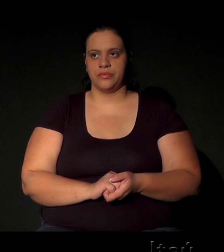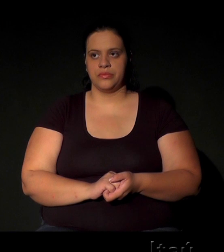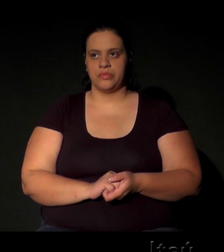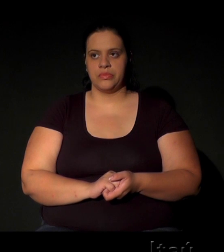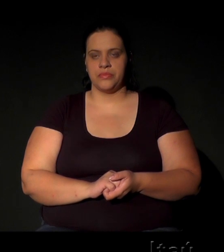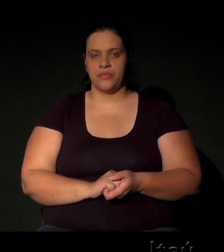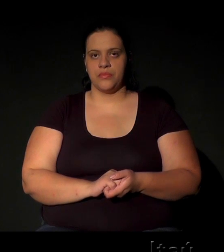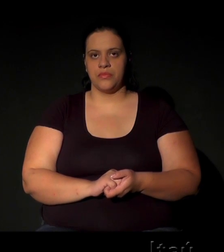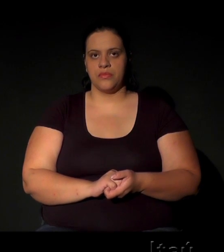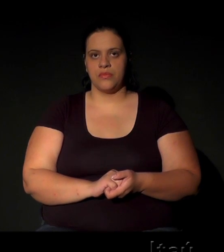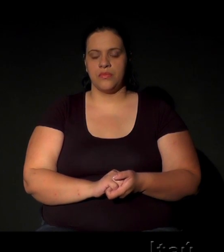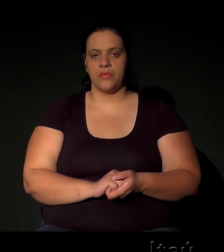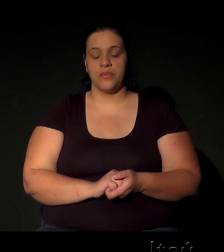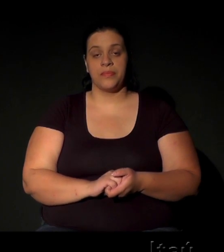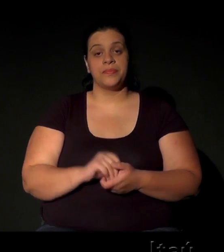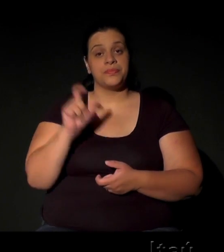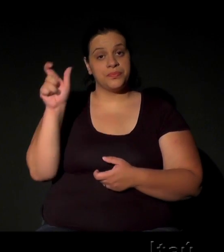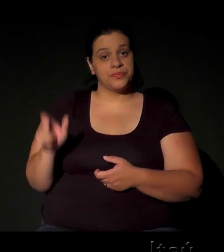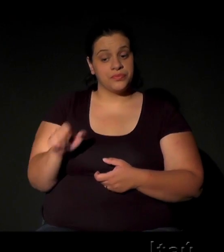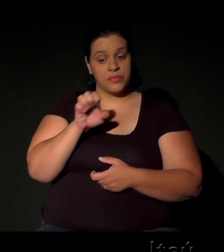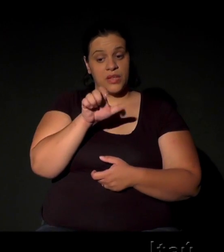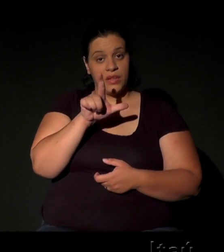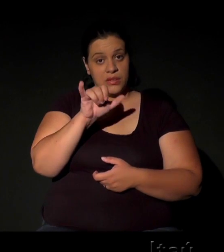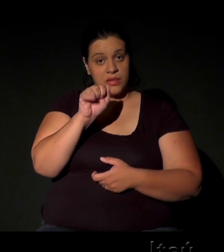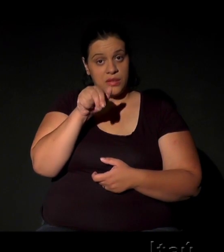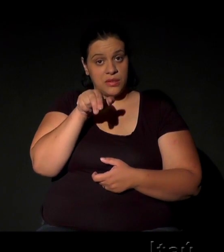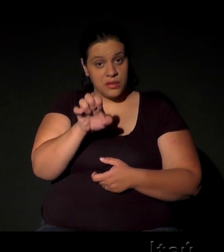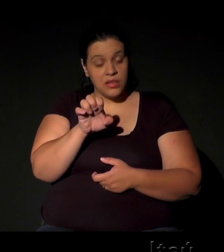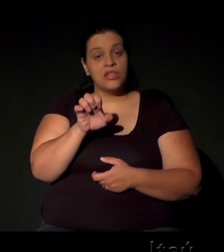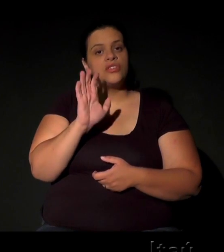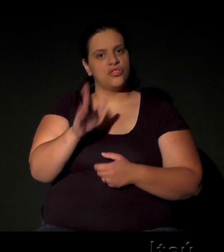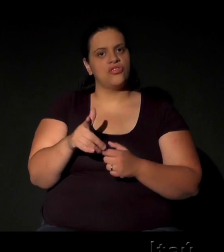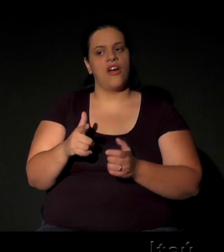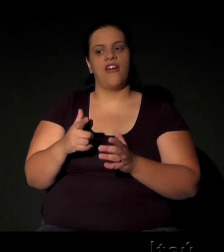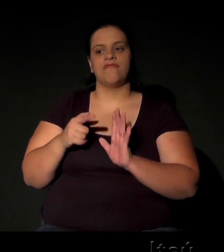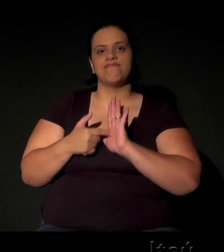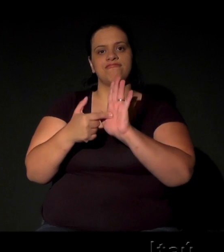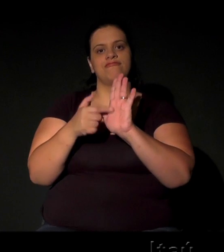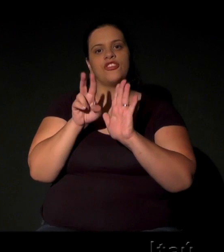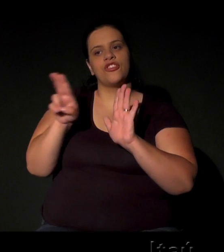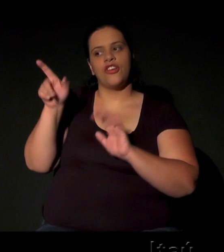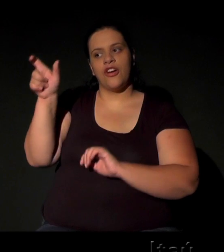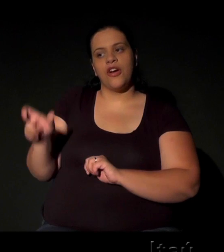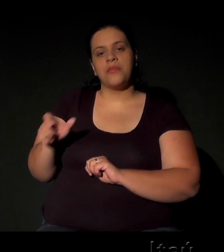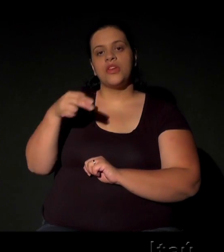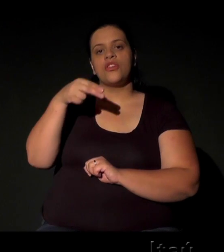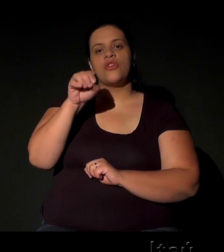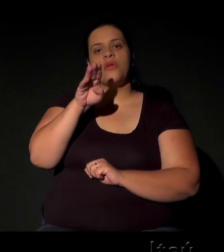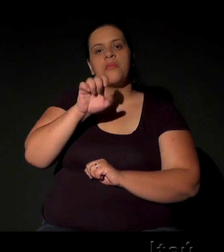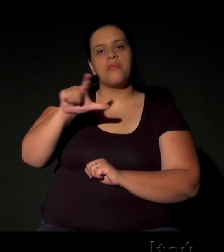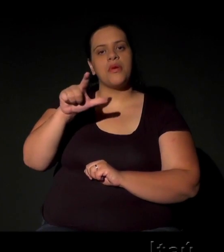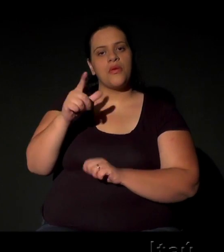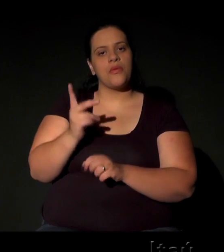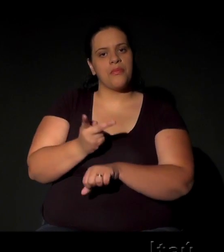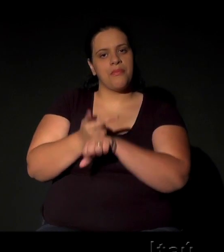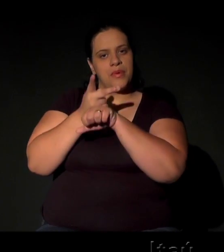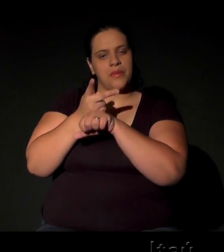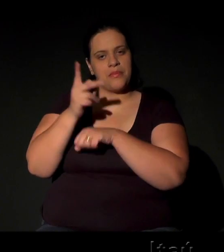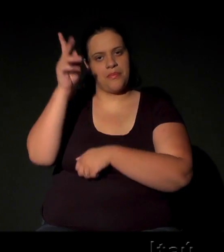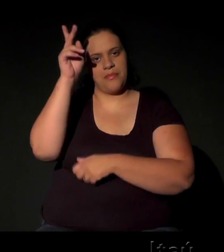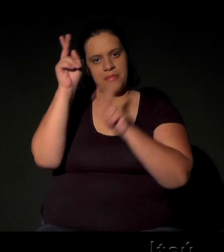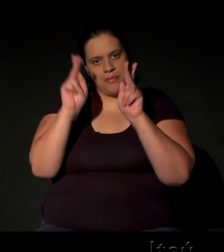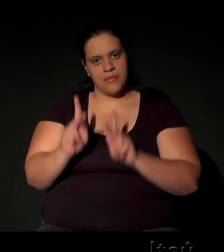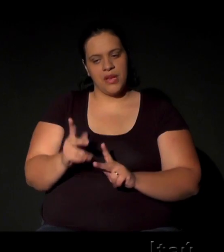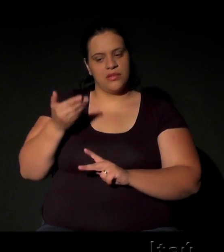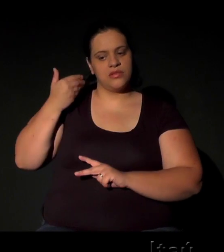Potiguara a Eliane que já foi indicada ao Nobel da Paz em 2005 ela é